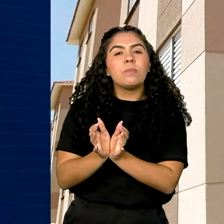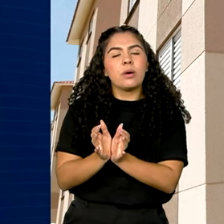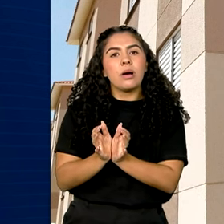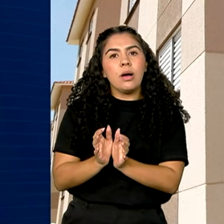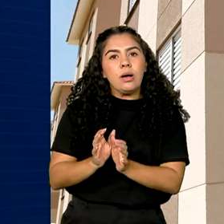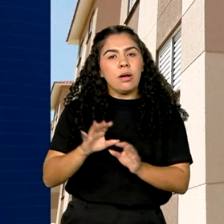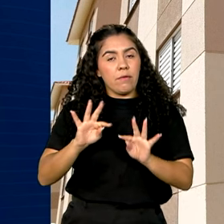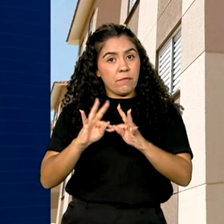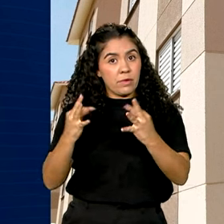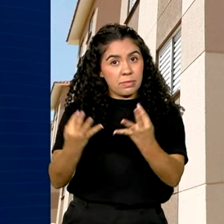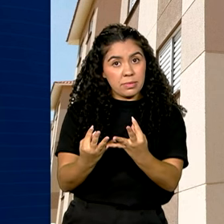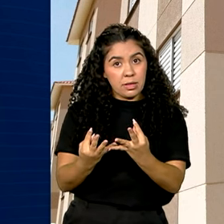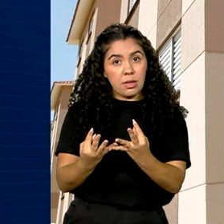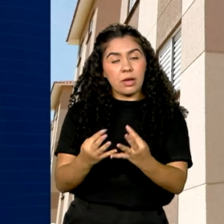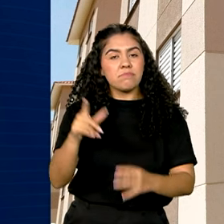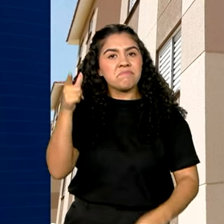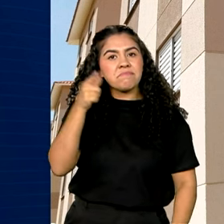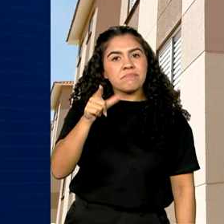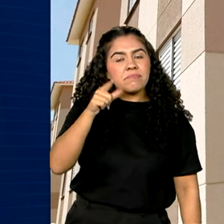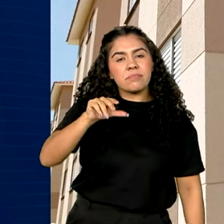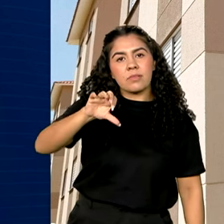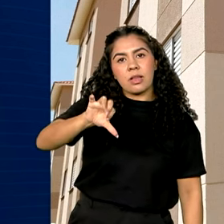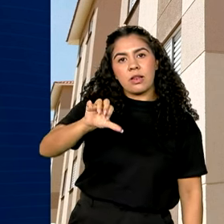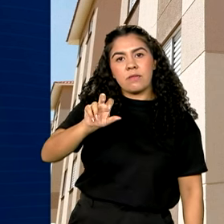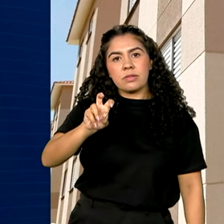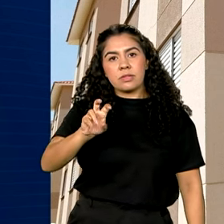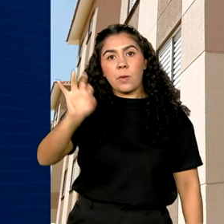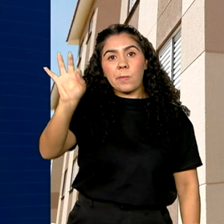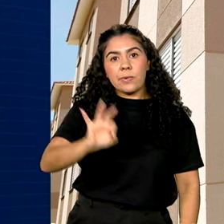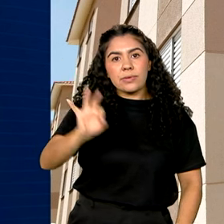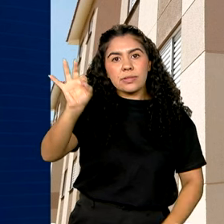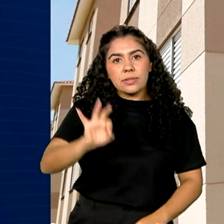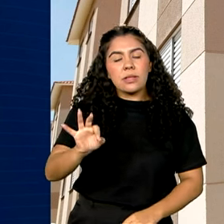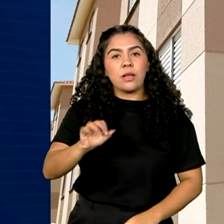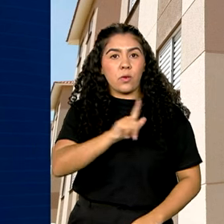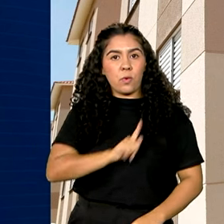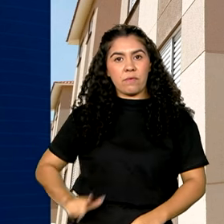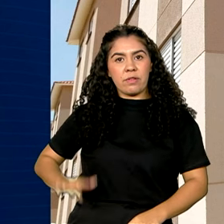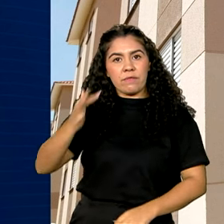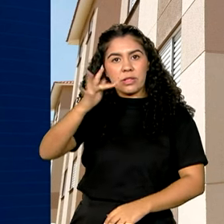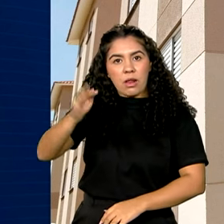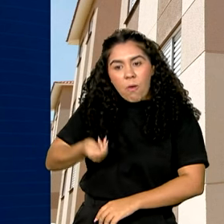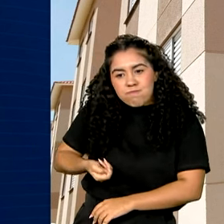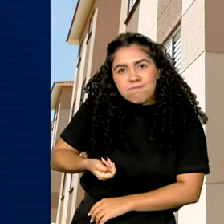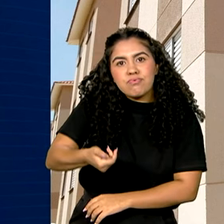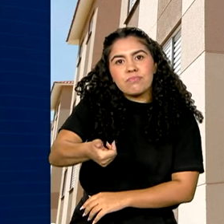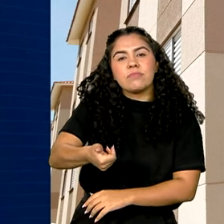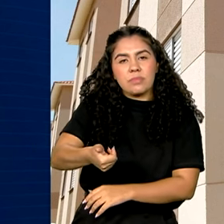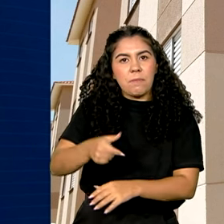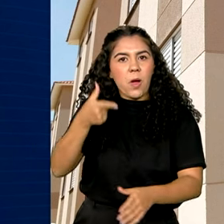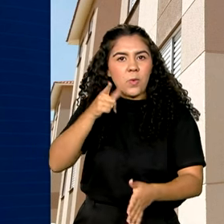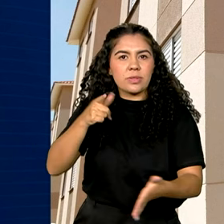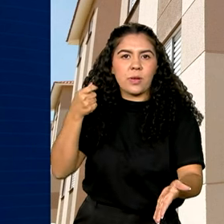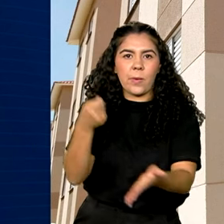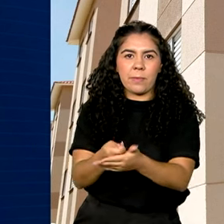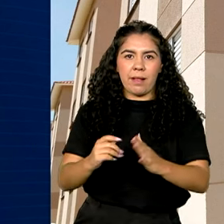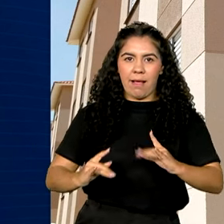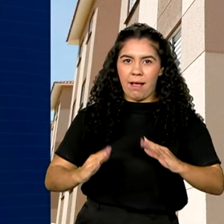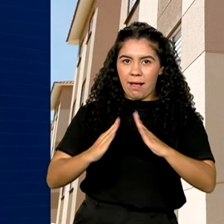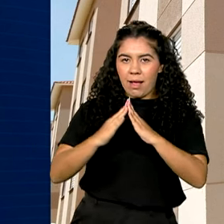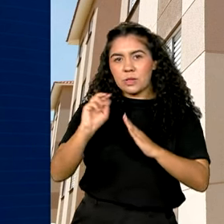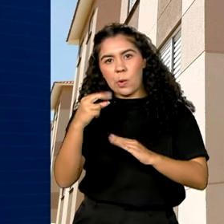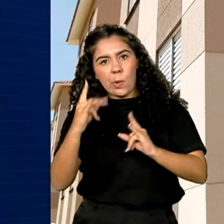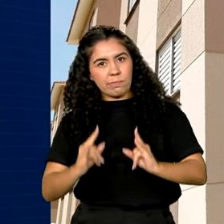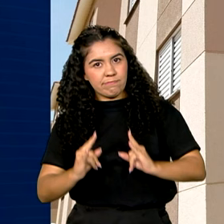recebem 95% de subsídio do Governo Federal para a aquisição do imóvel